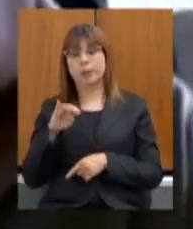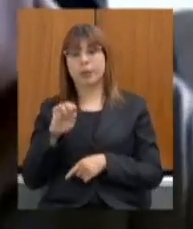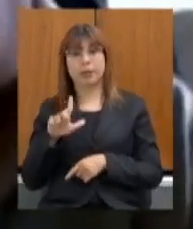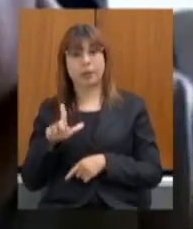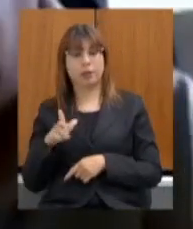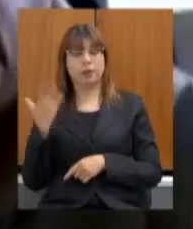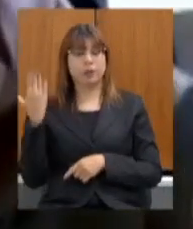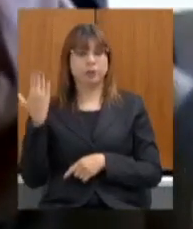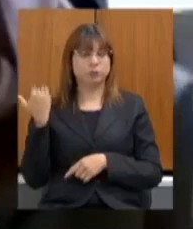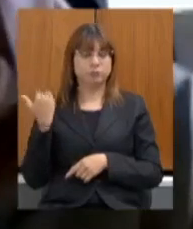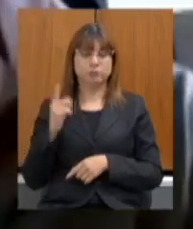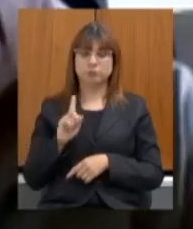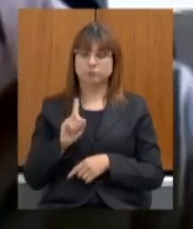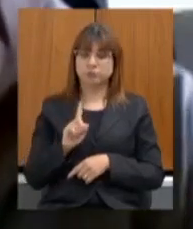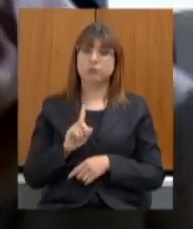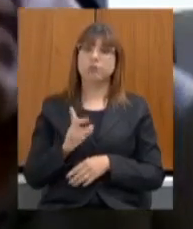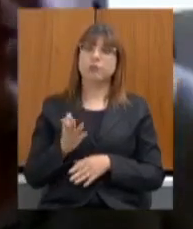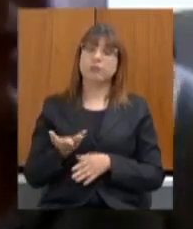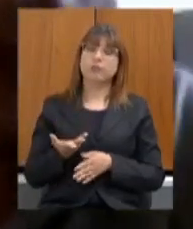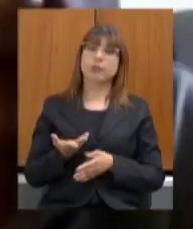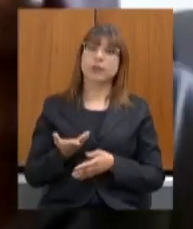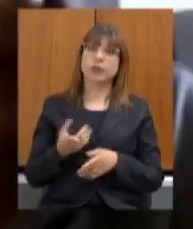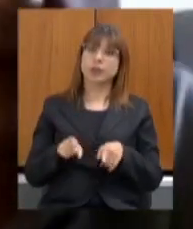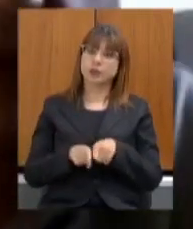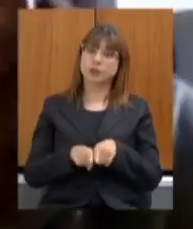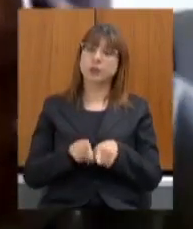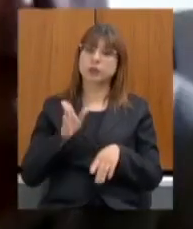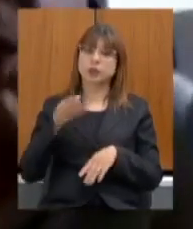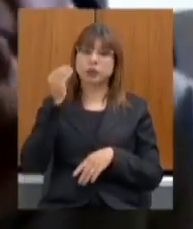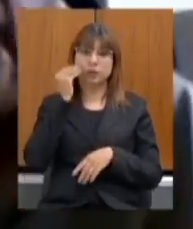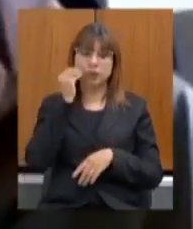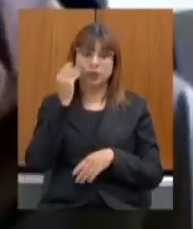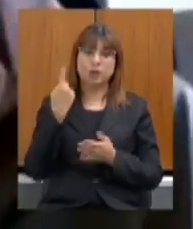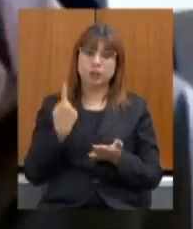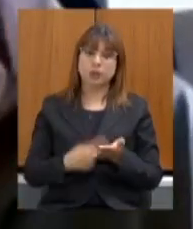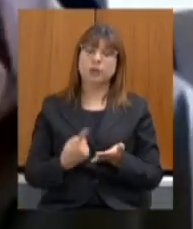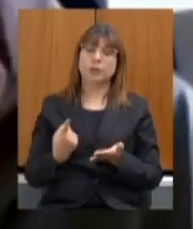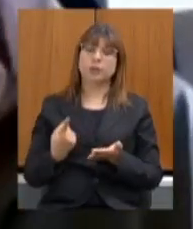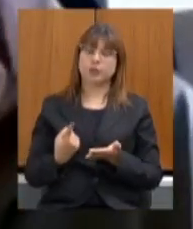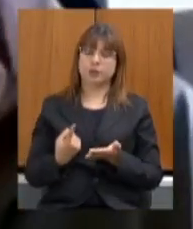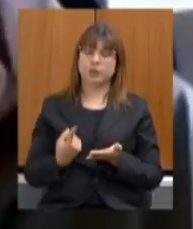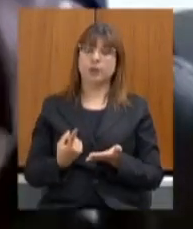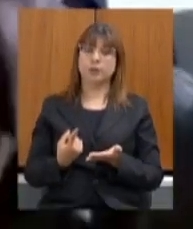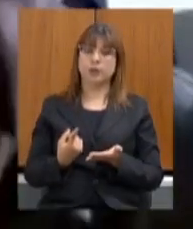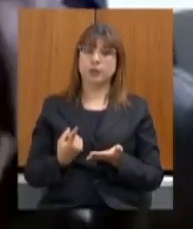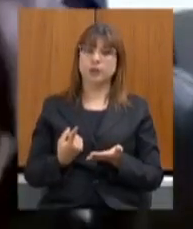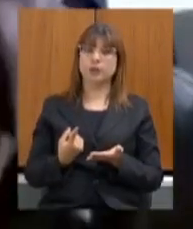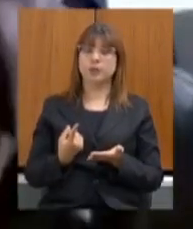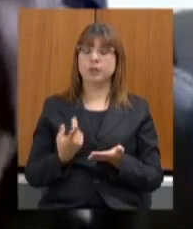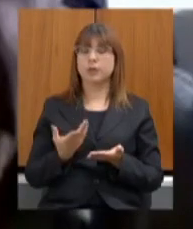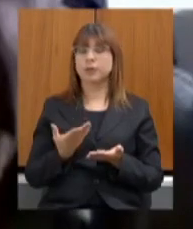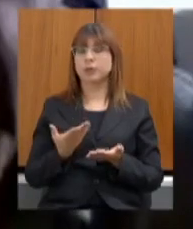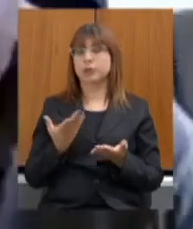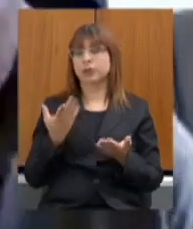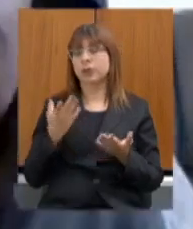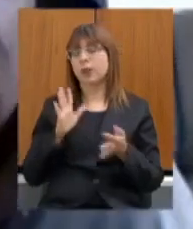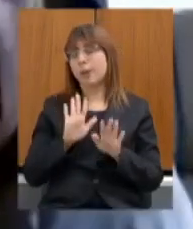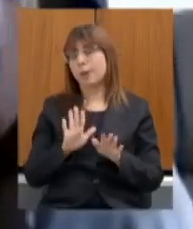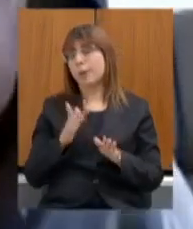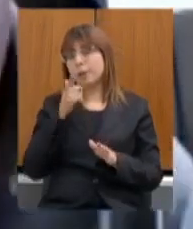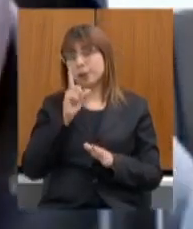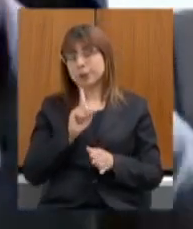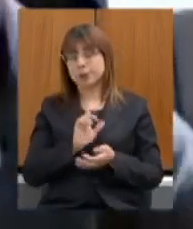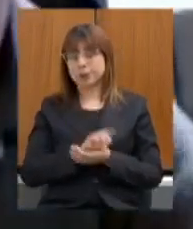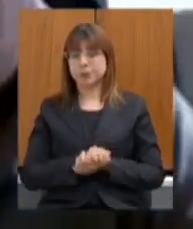Houve uma tentativa até de fazer o acordo com o governo Temer e que acabou não ocorrendo. Mas o assunto principal